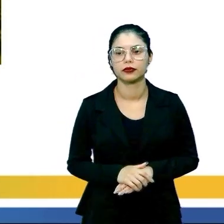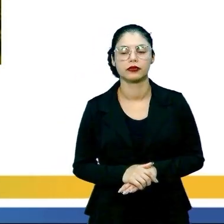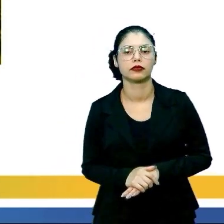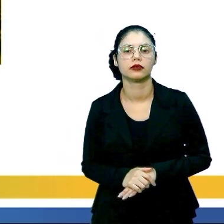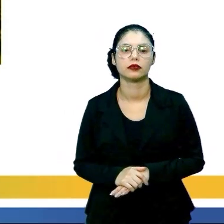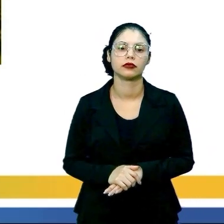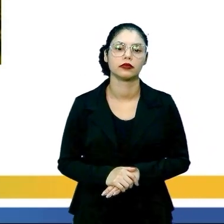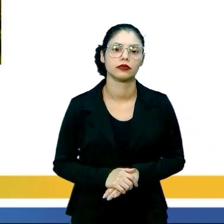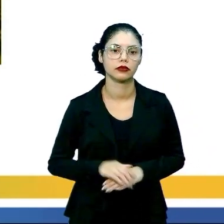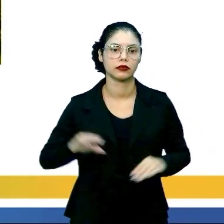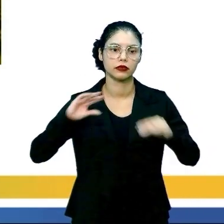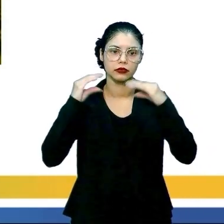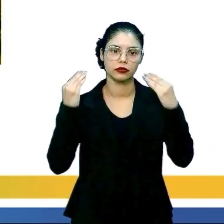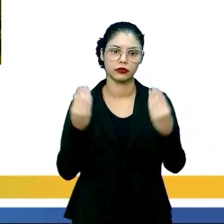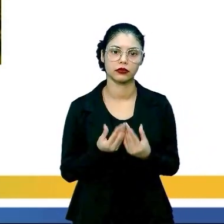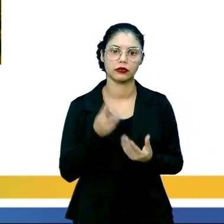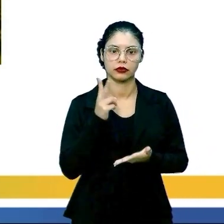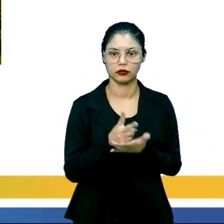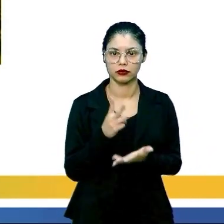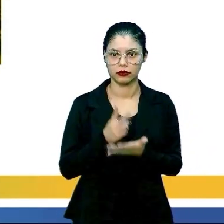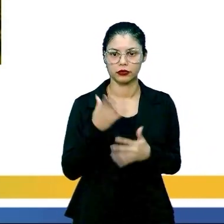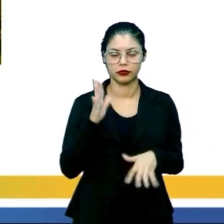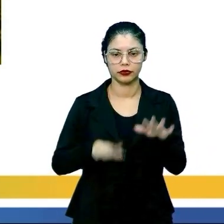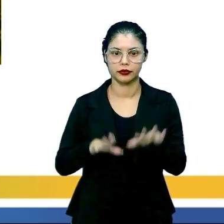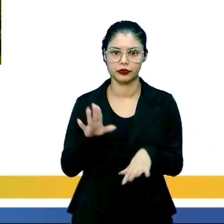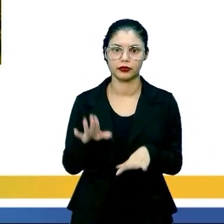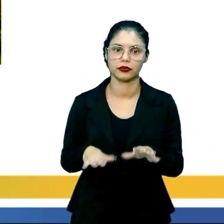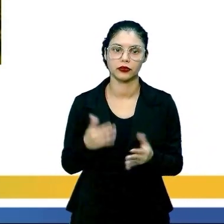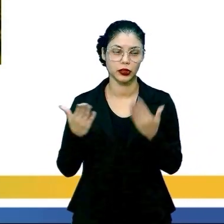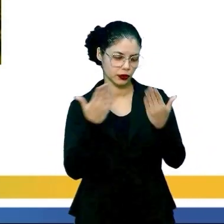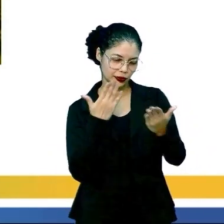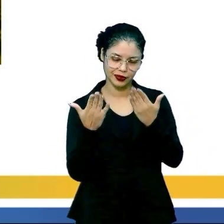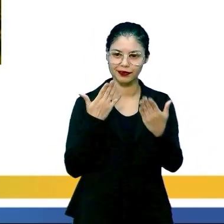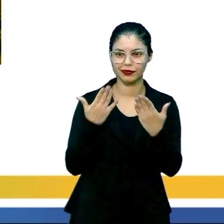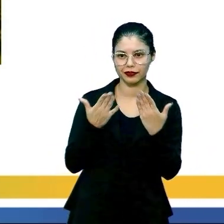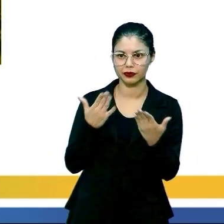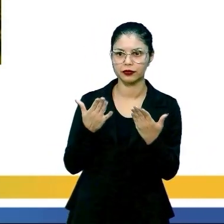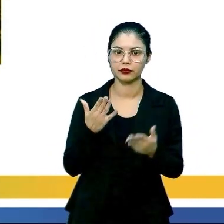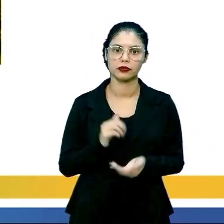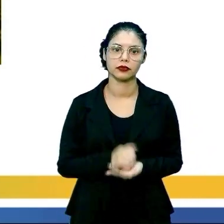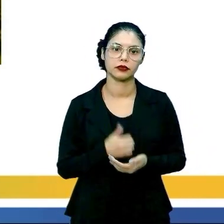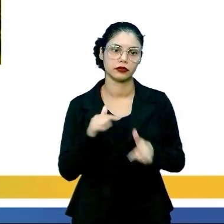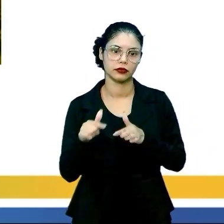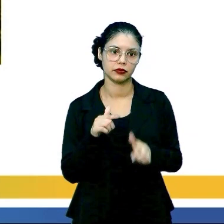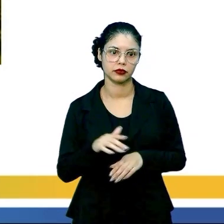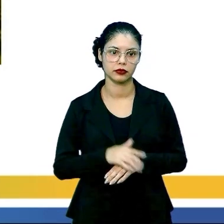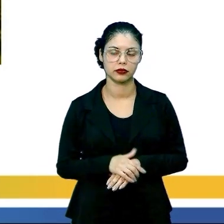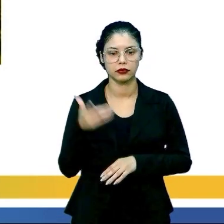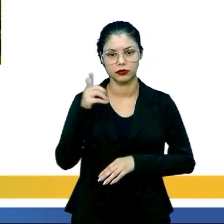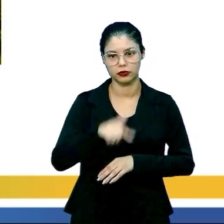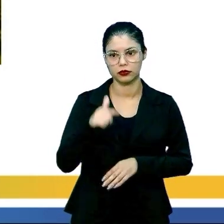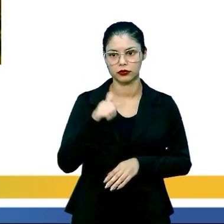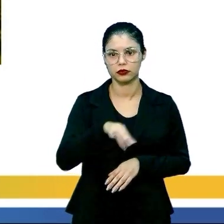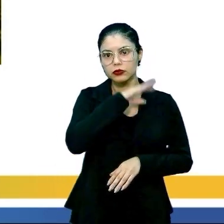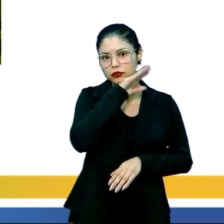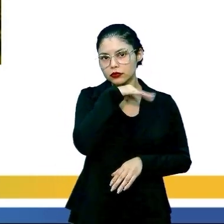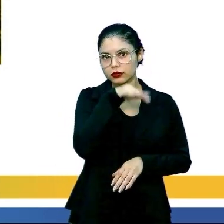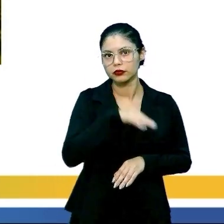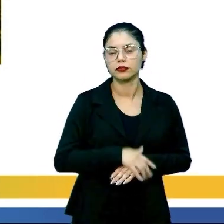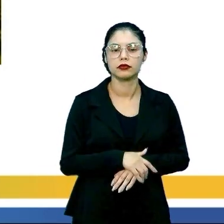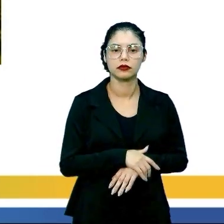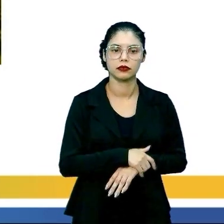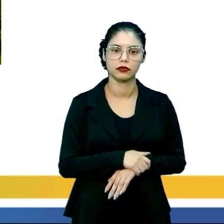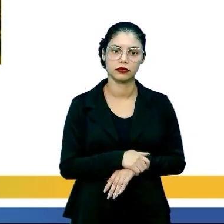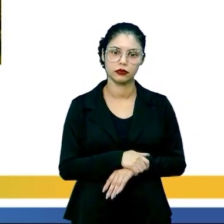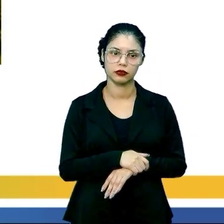E os seres humanos, eles estão sendo aí às vezes até comparados ao trabalho repetitivo de um animal,